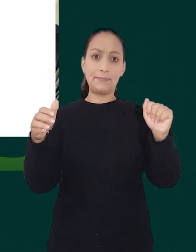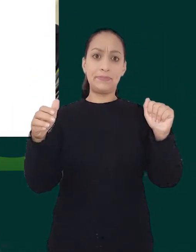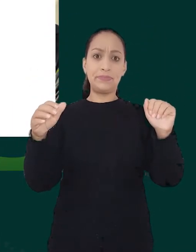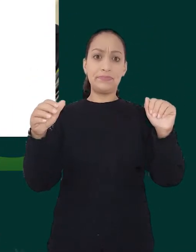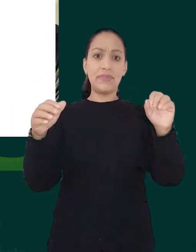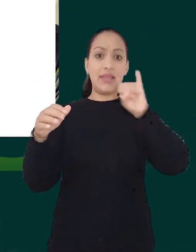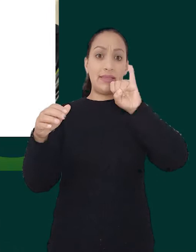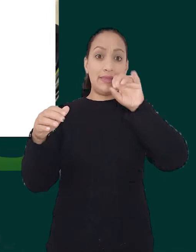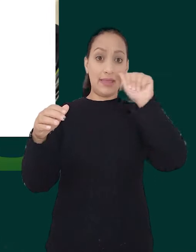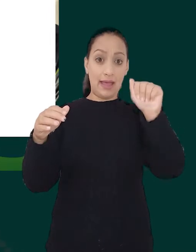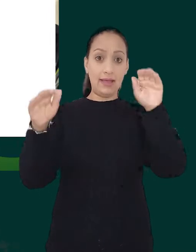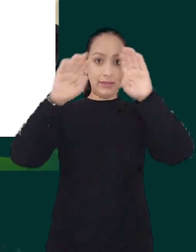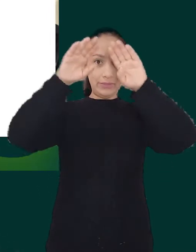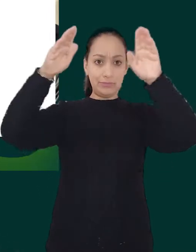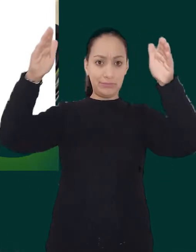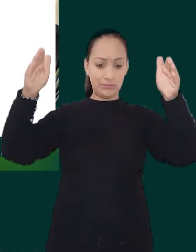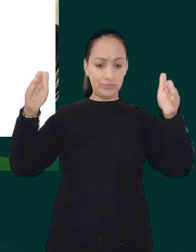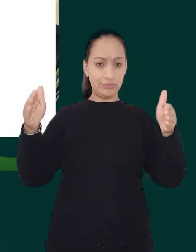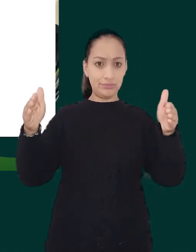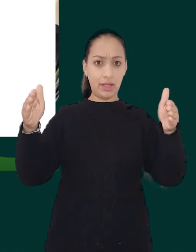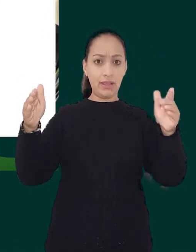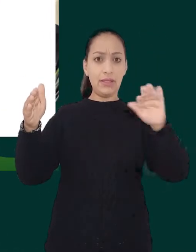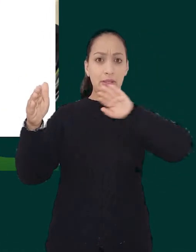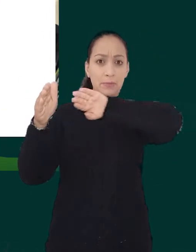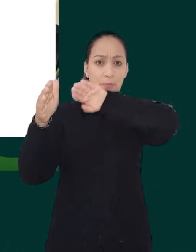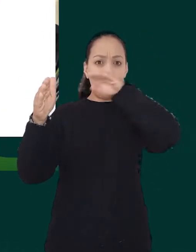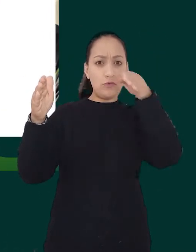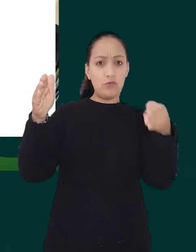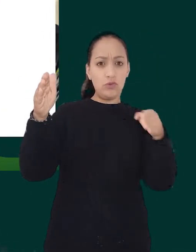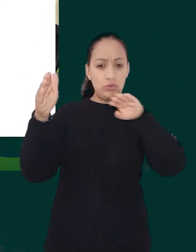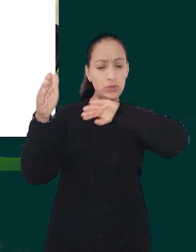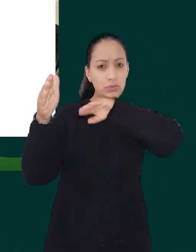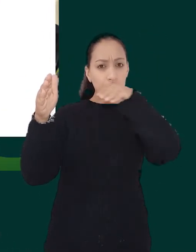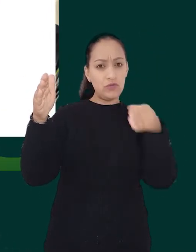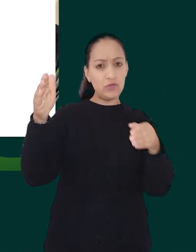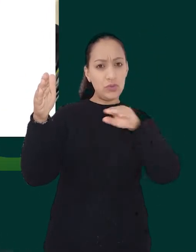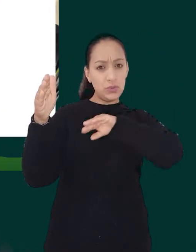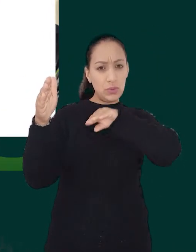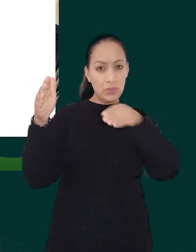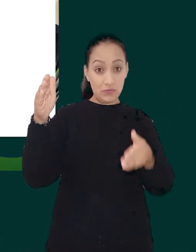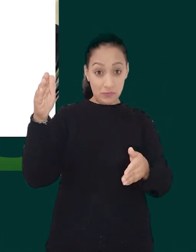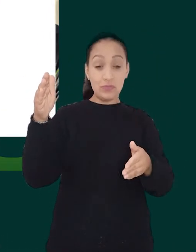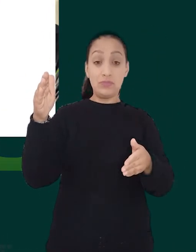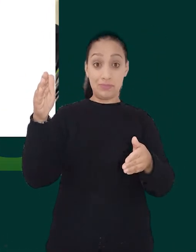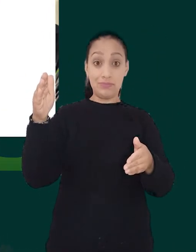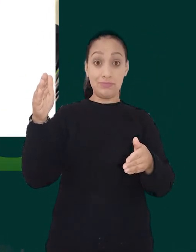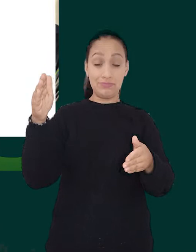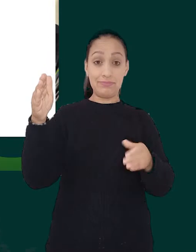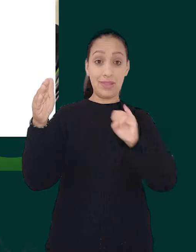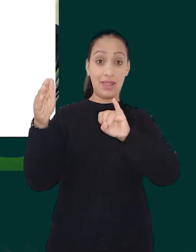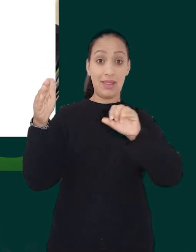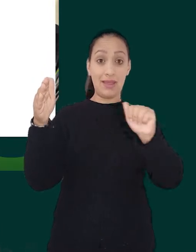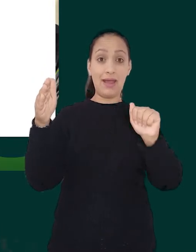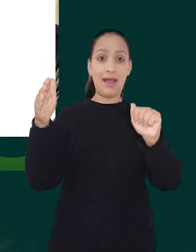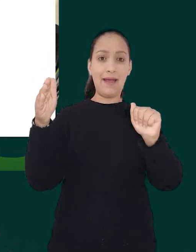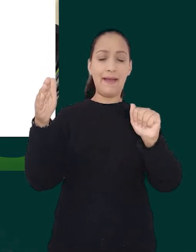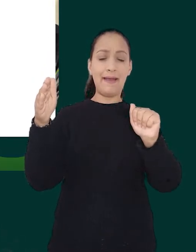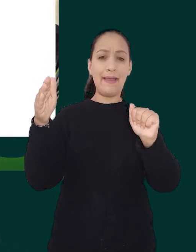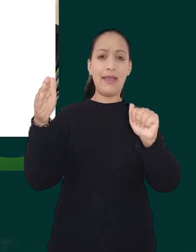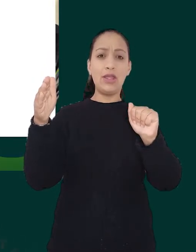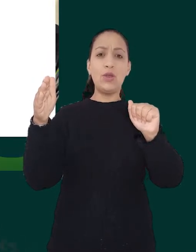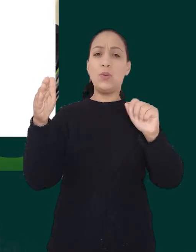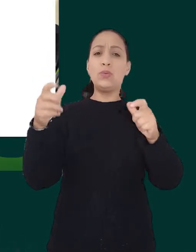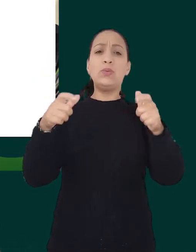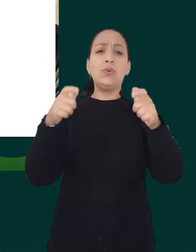se aprofundam mais, obviamente, e que a inteligência artificial seria a parte onde tudo